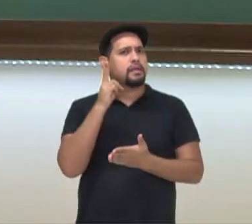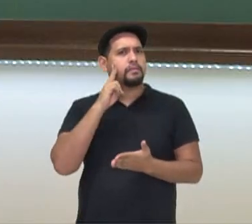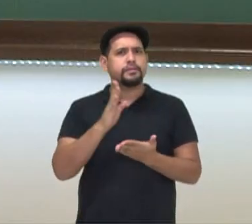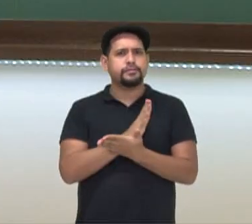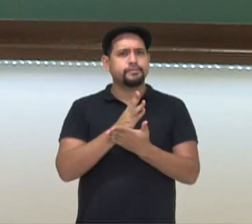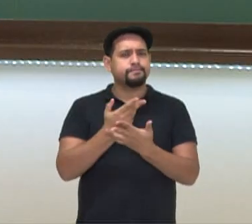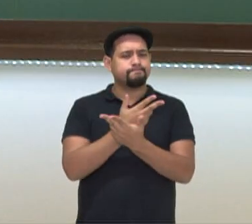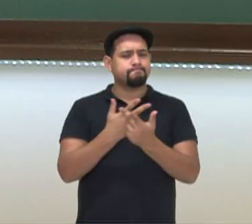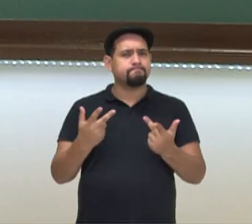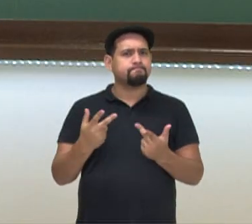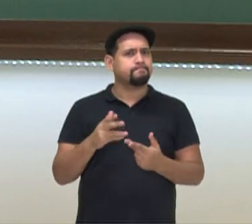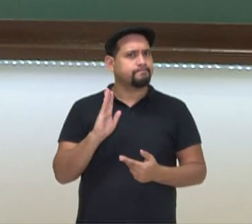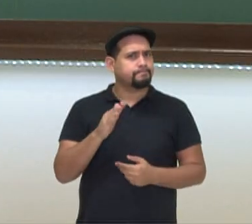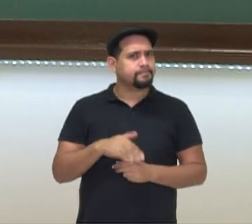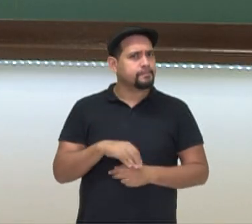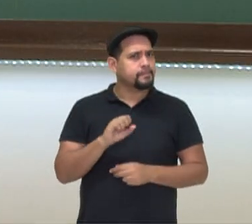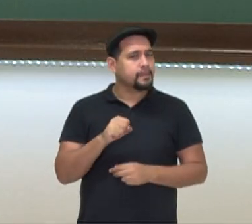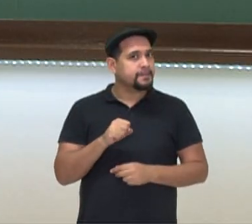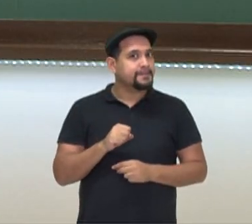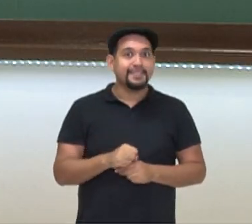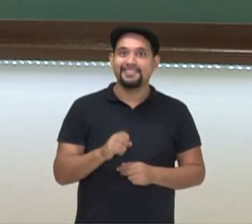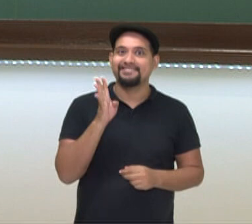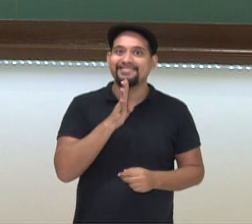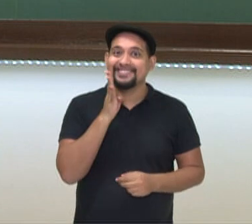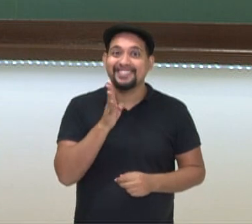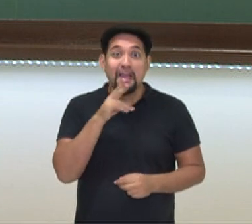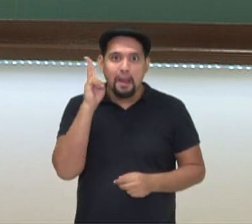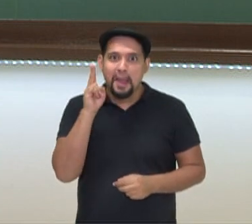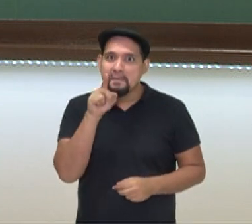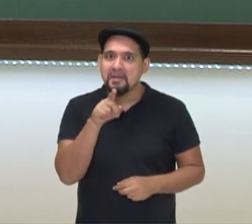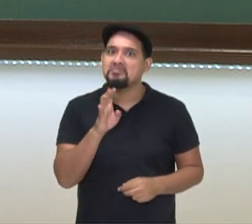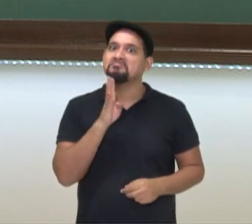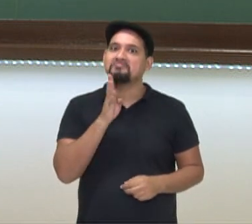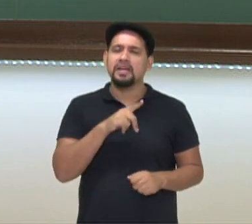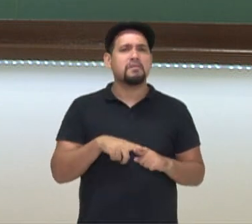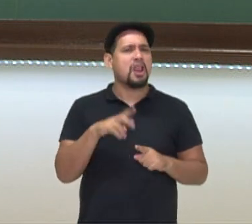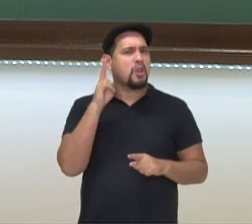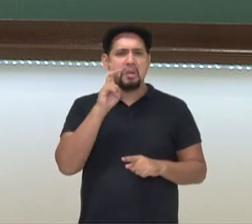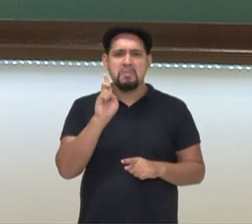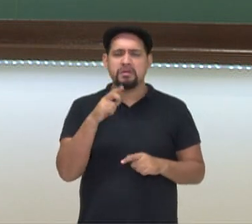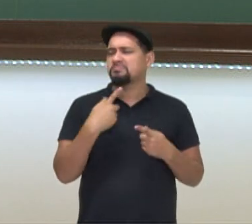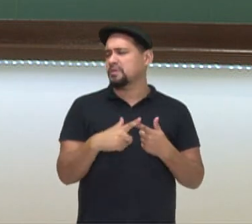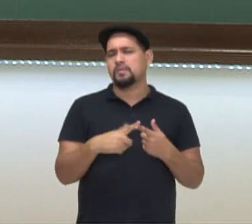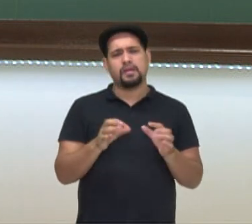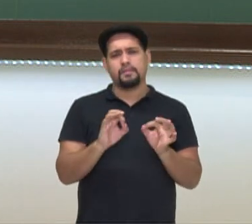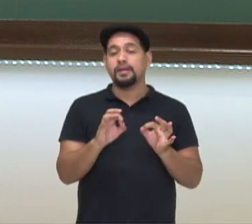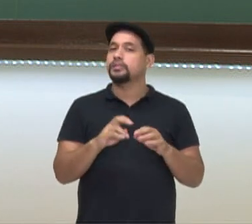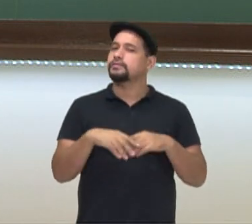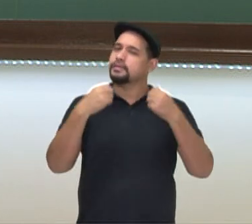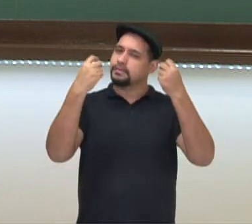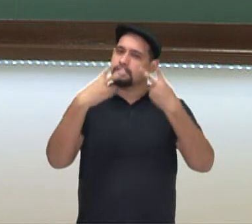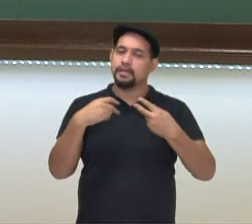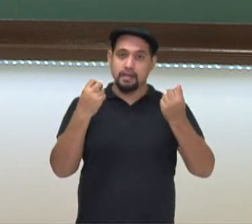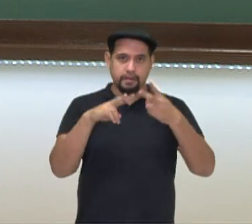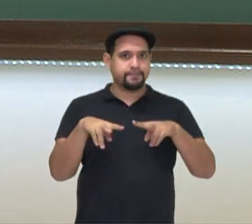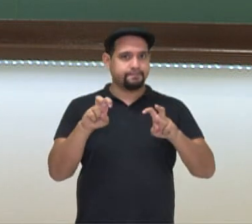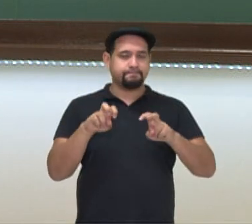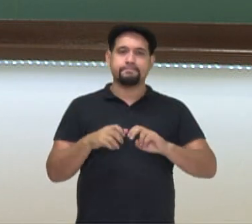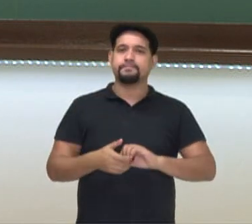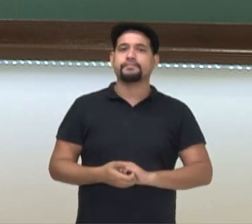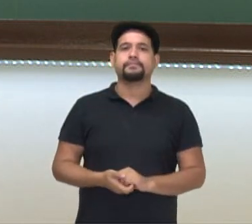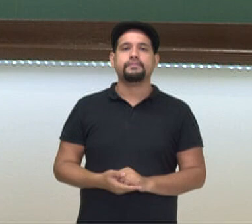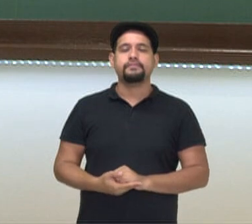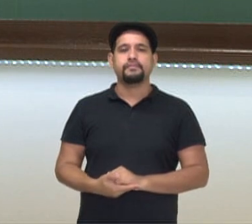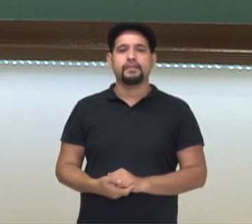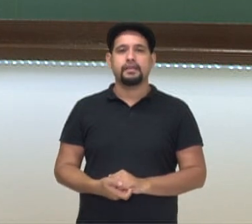dessas questões? Sim? Que maneira, muito bom! Mas se você não lembra, não tem problema, porque a gente vai falar sobre esses assuntos, tá bom?